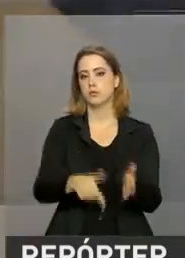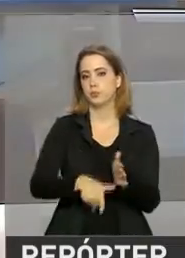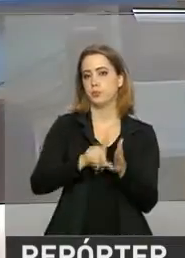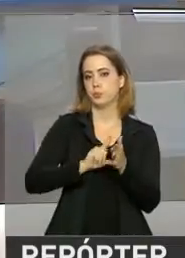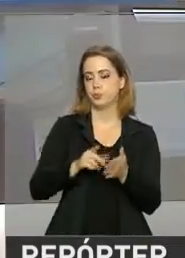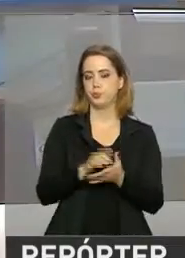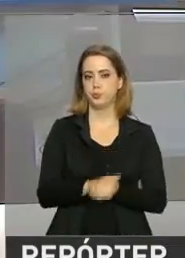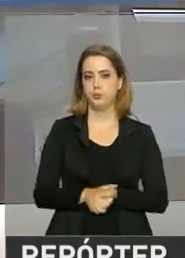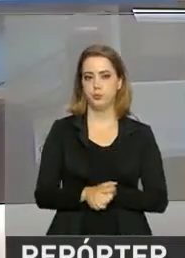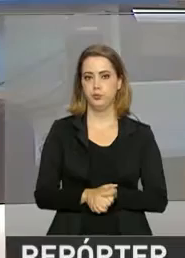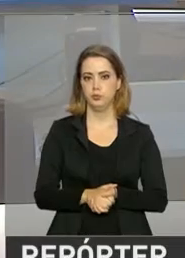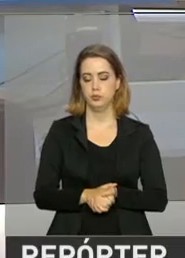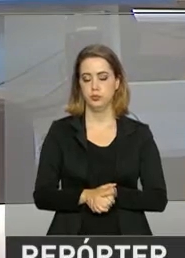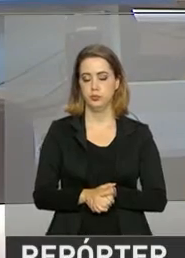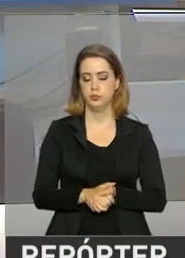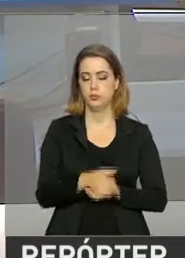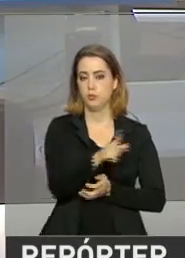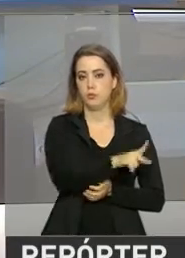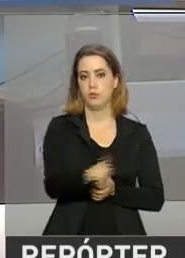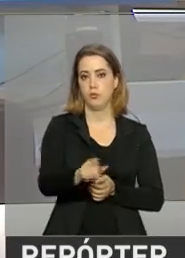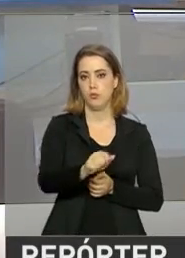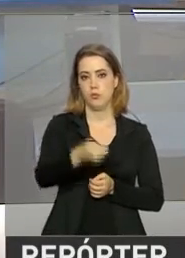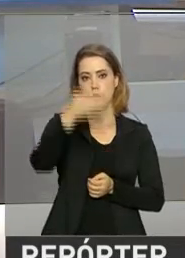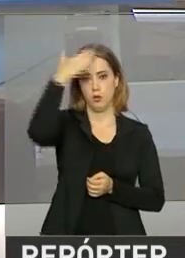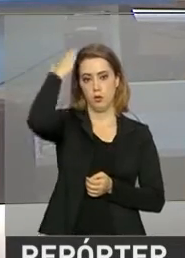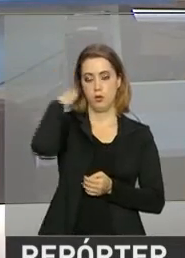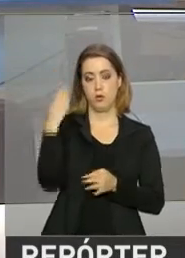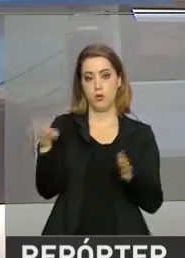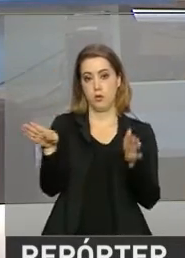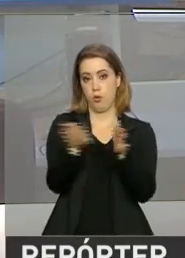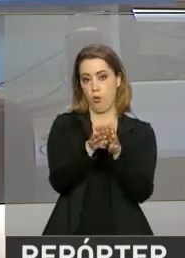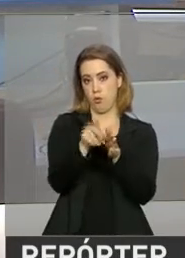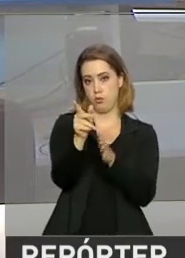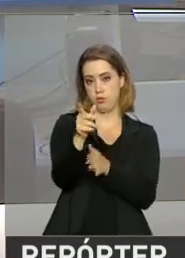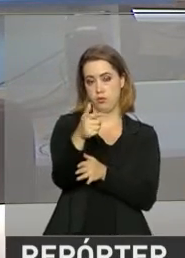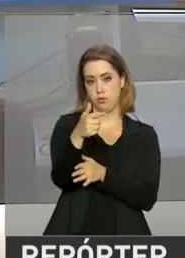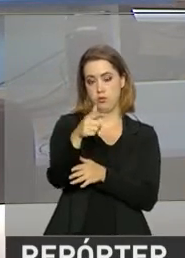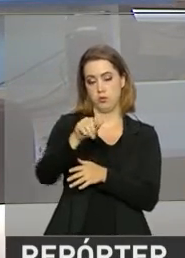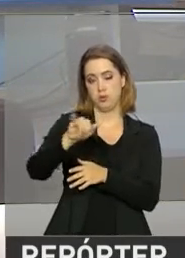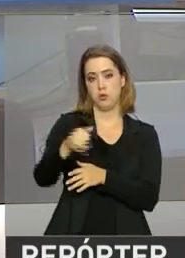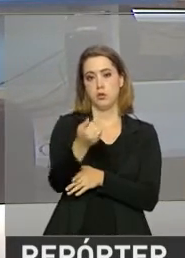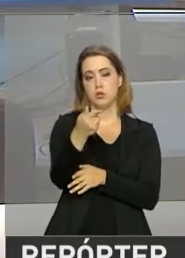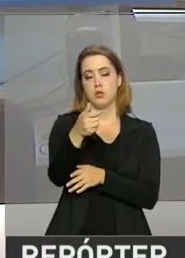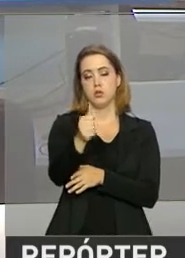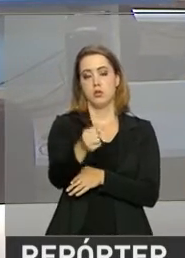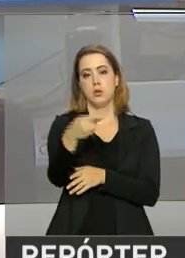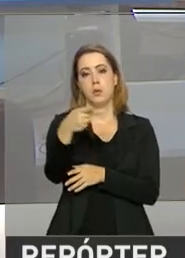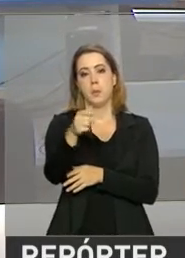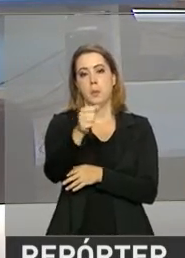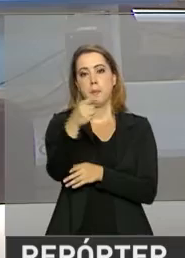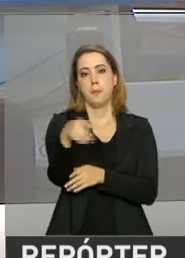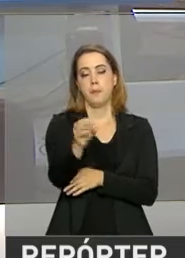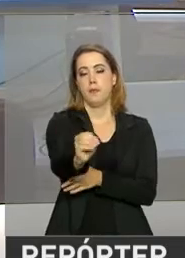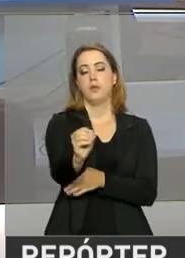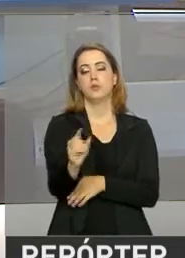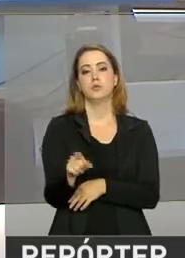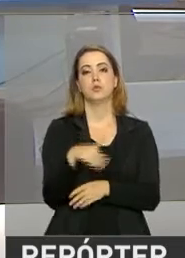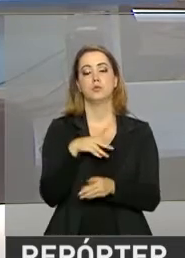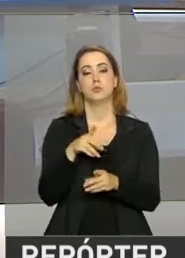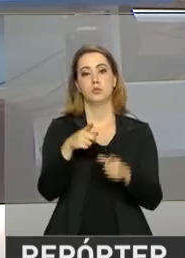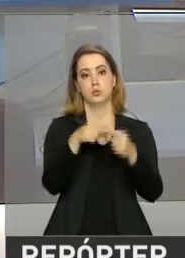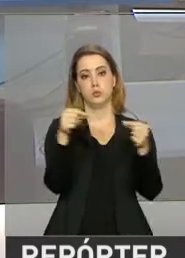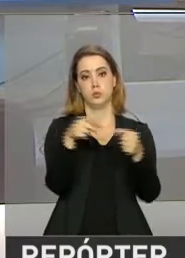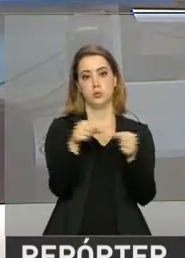país o presidente michel temer está a caminho do japão para encontros oficiais com o primeiro-ministro e o imperador japoneses